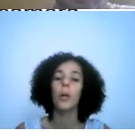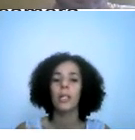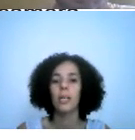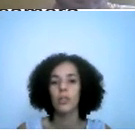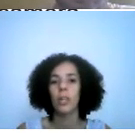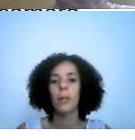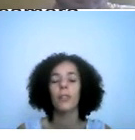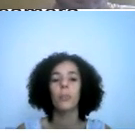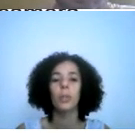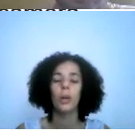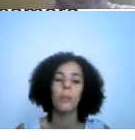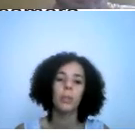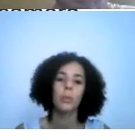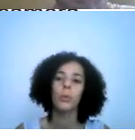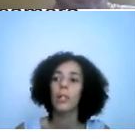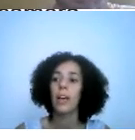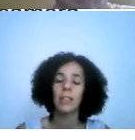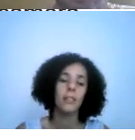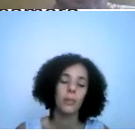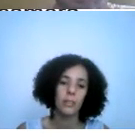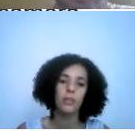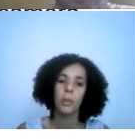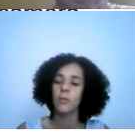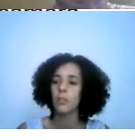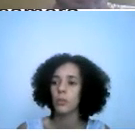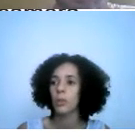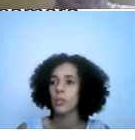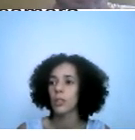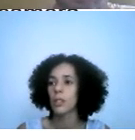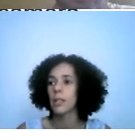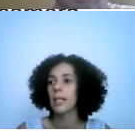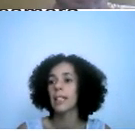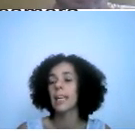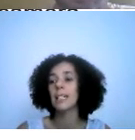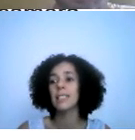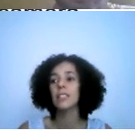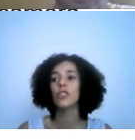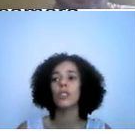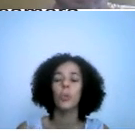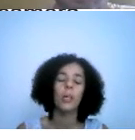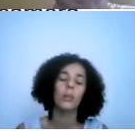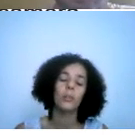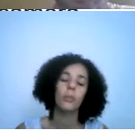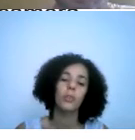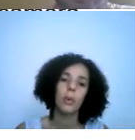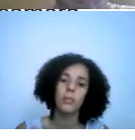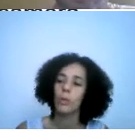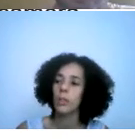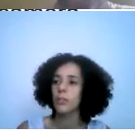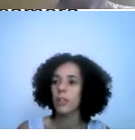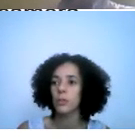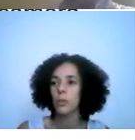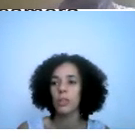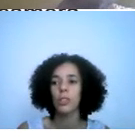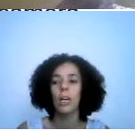tenham programas, né, para fazer o monitoramento, controle e erradicação dessas espécies invasoras, né, e ainda se estimula a introdução de espécies